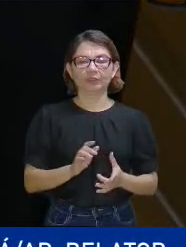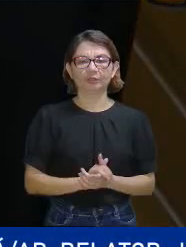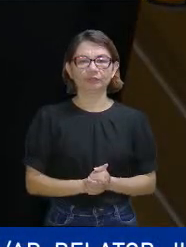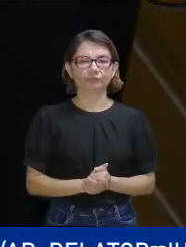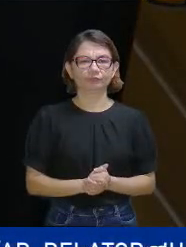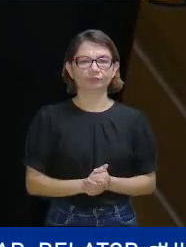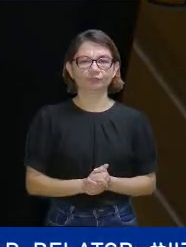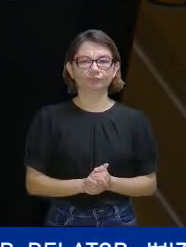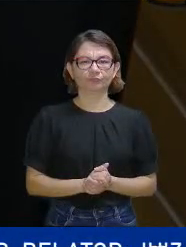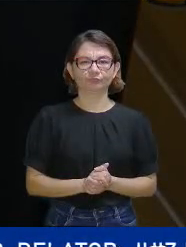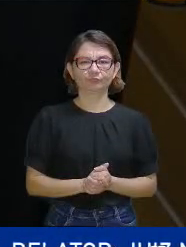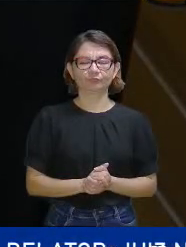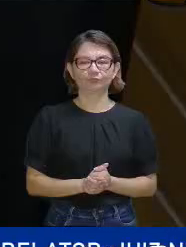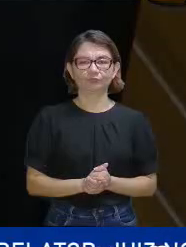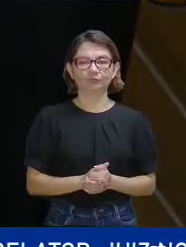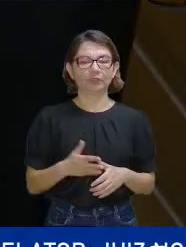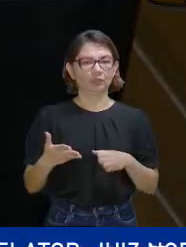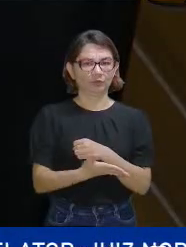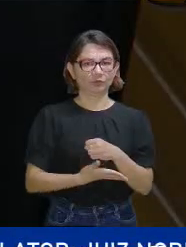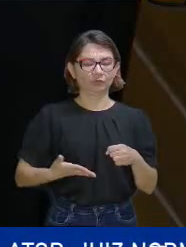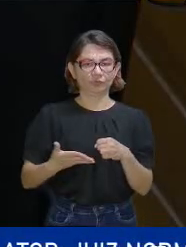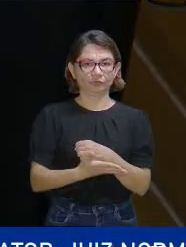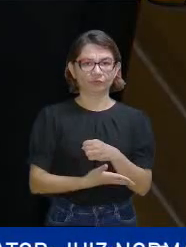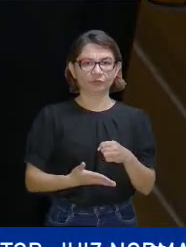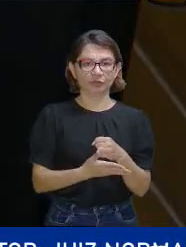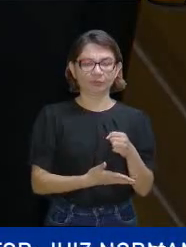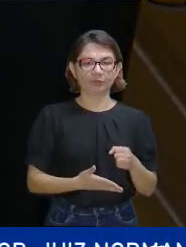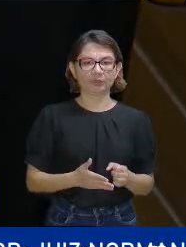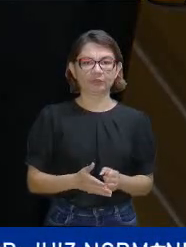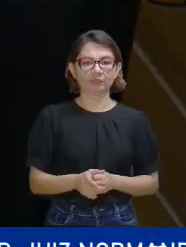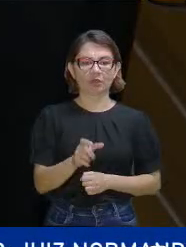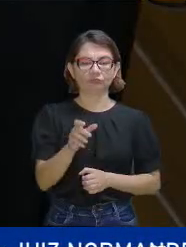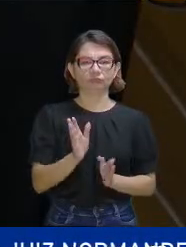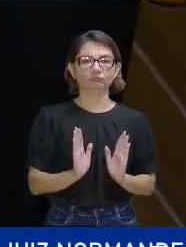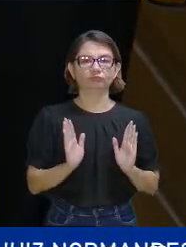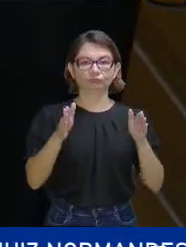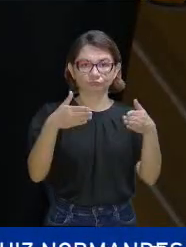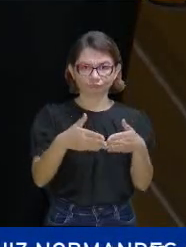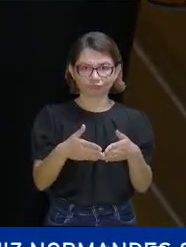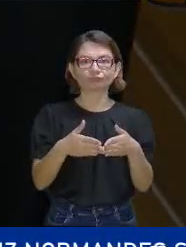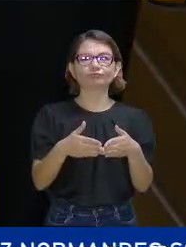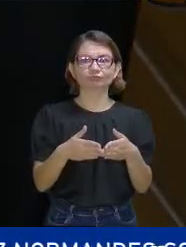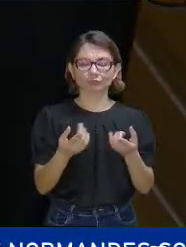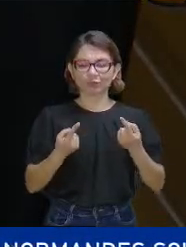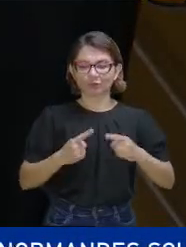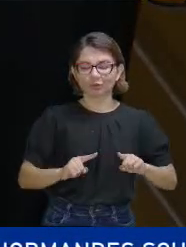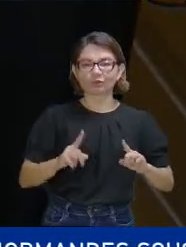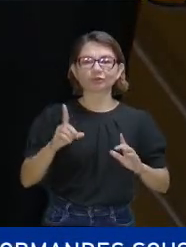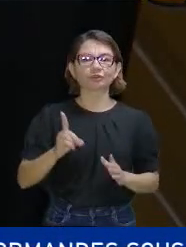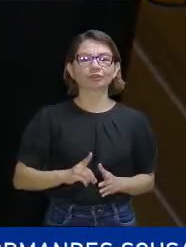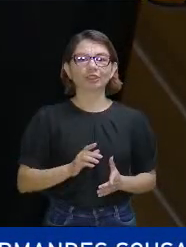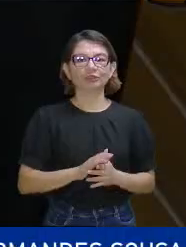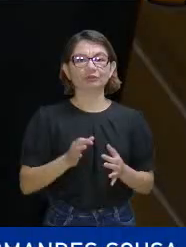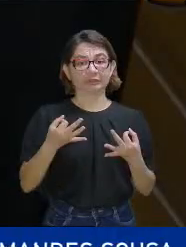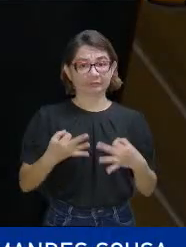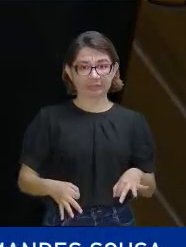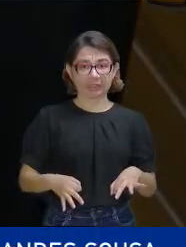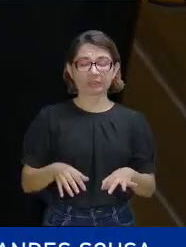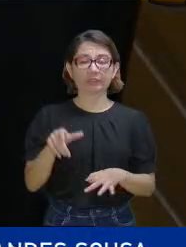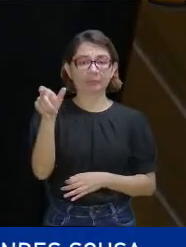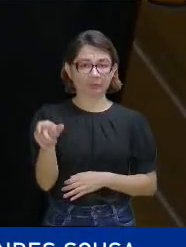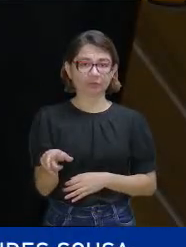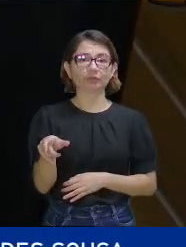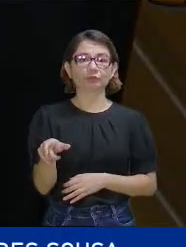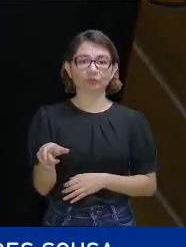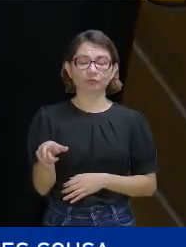da autoridade coatora sem fundamentação individualizada configura violação ao direito líquido e certo do impetrante,